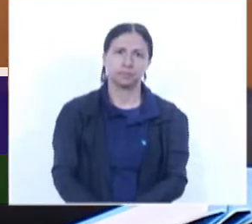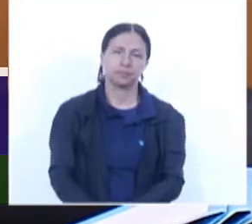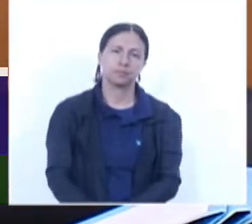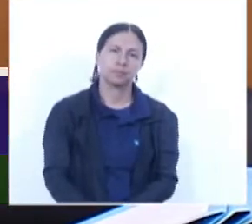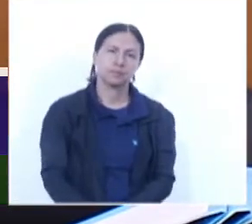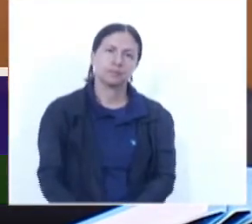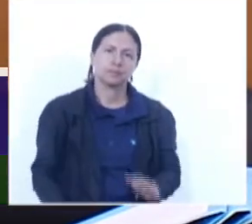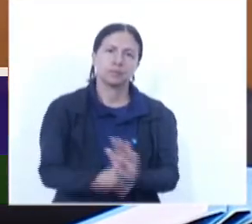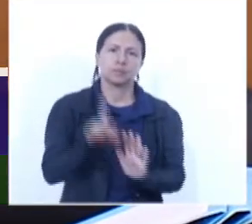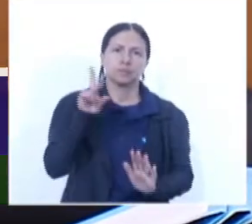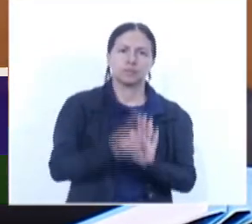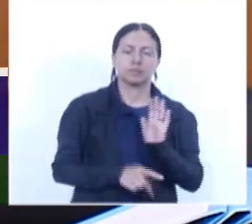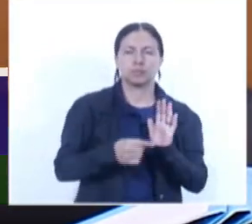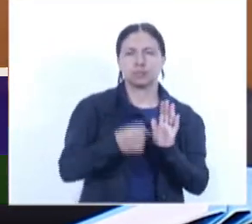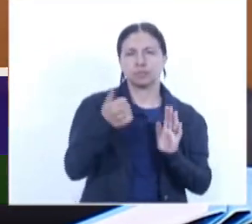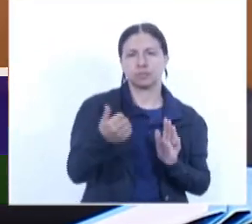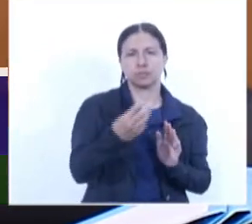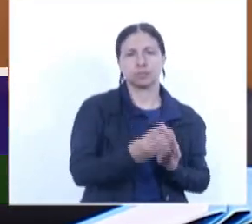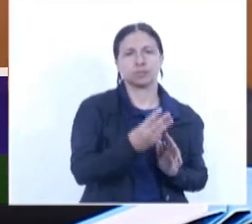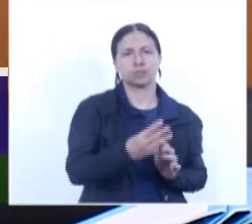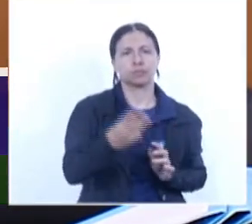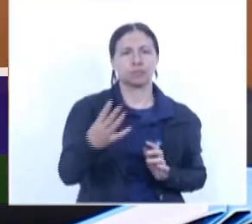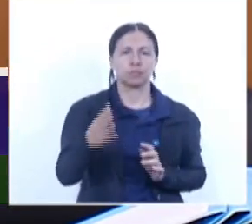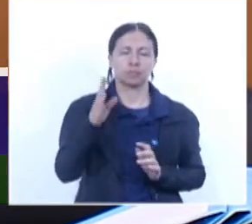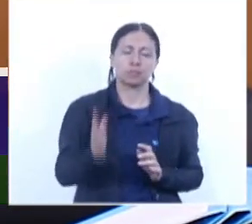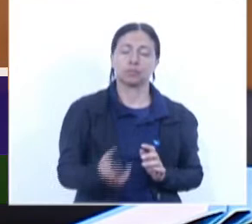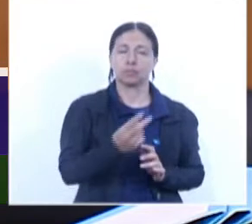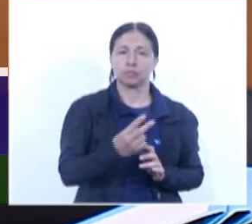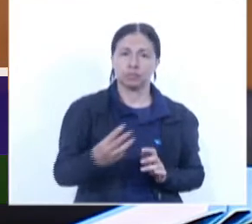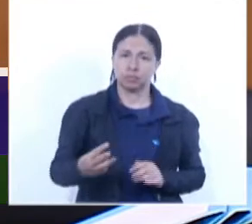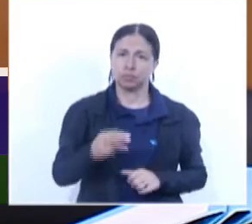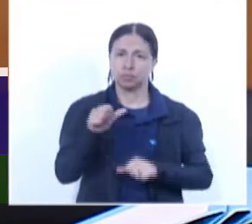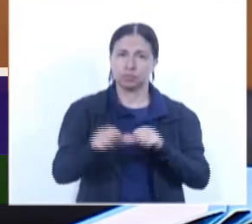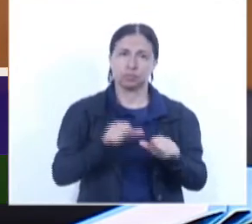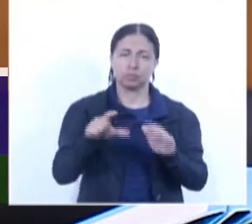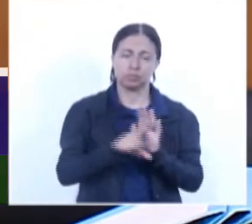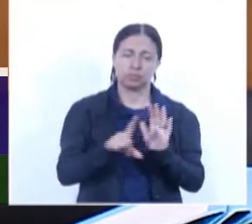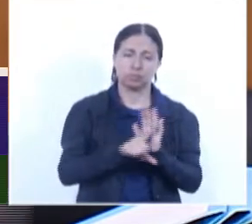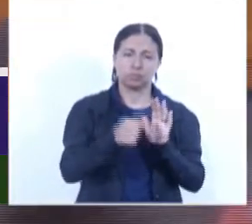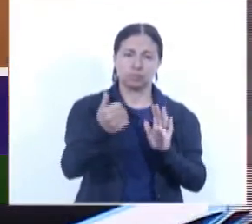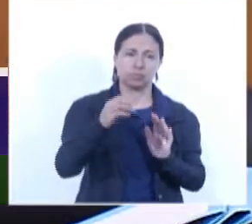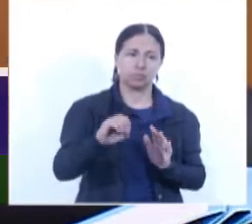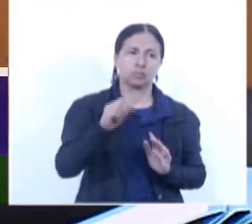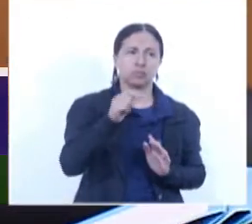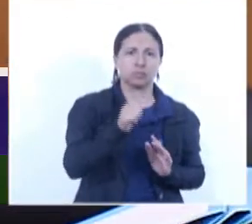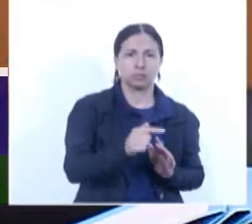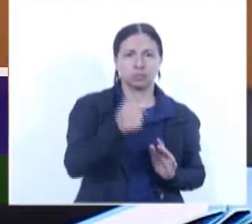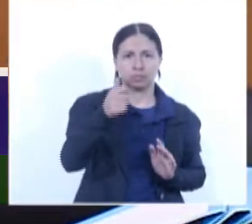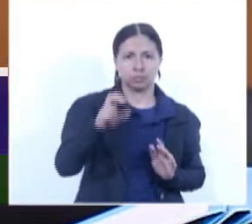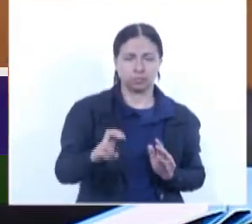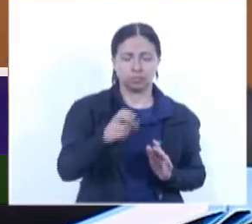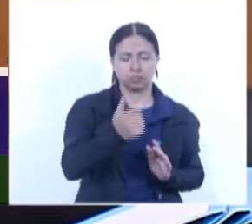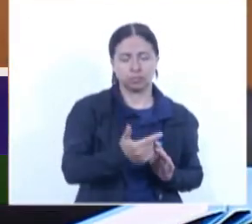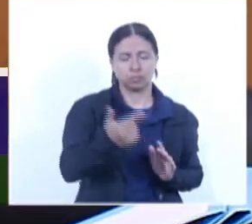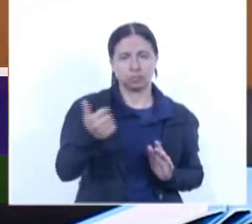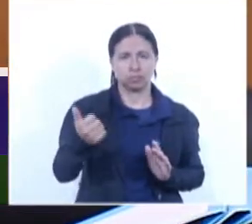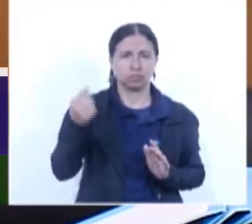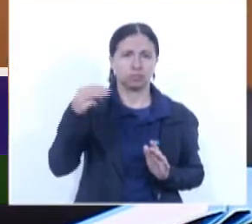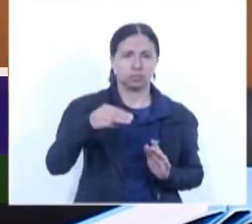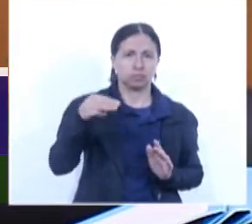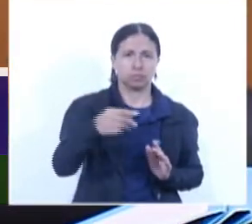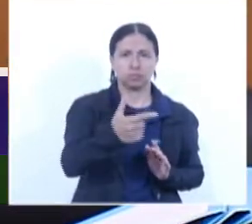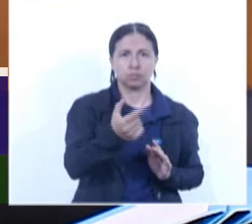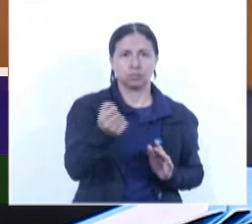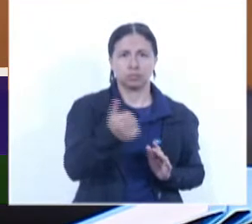projeto de lei ordinário 334/23 que altera a lei 10715 21 de Maio de 2011 que